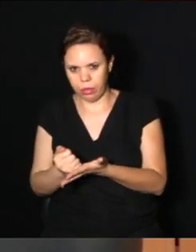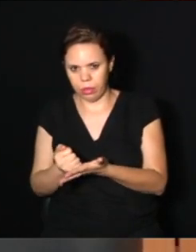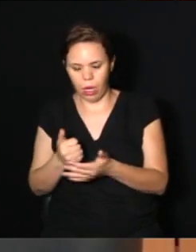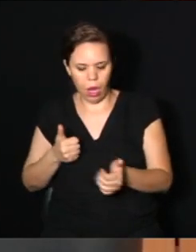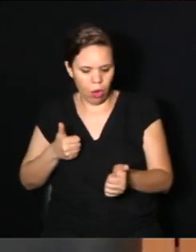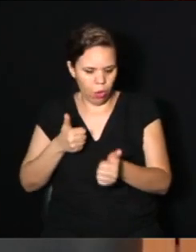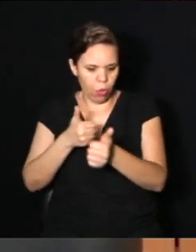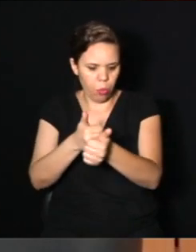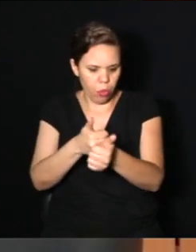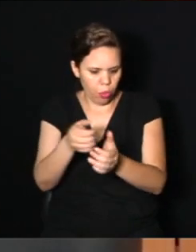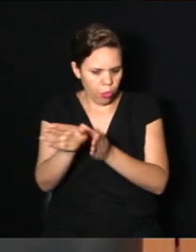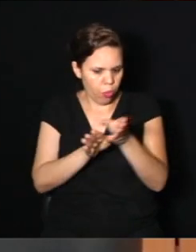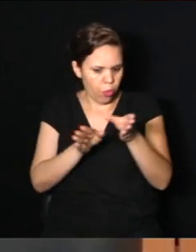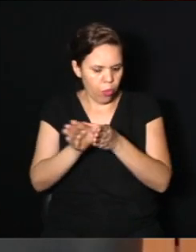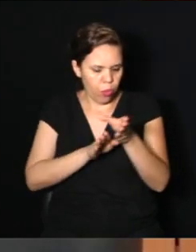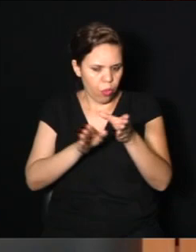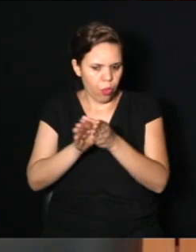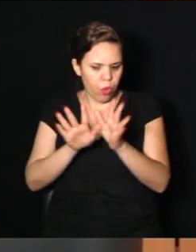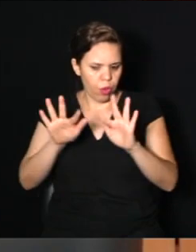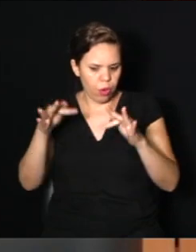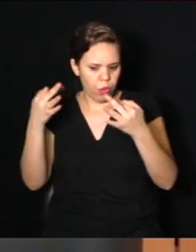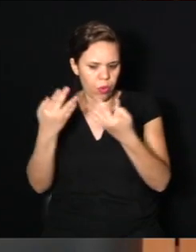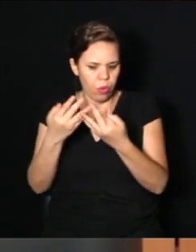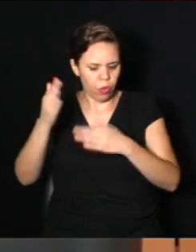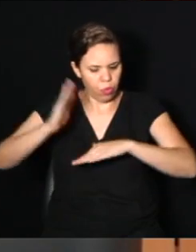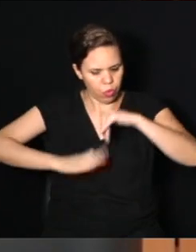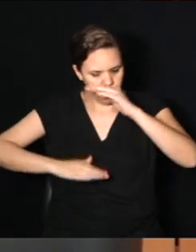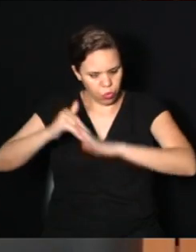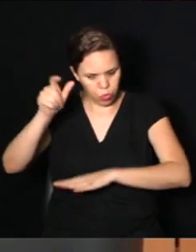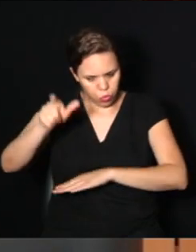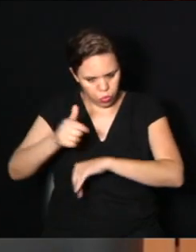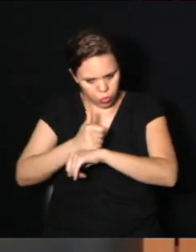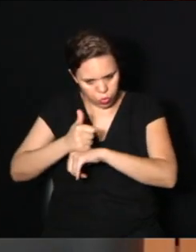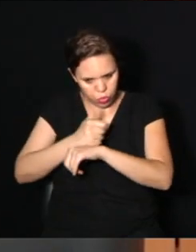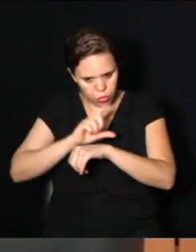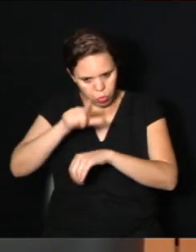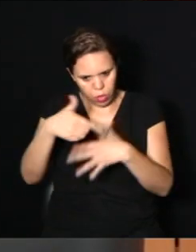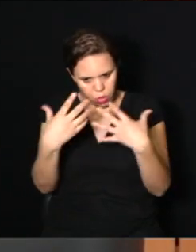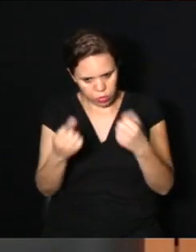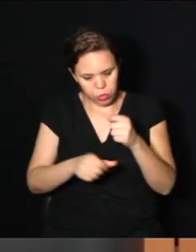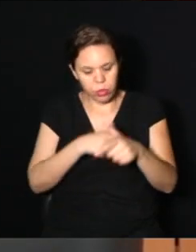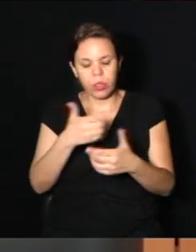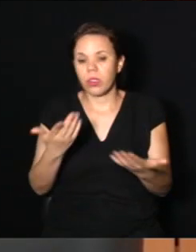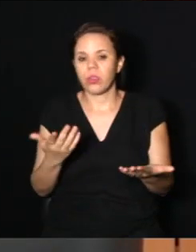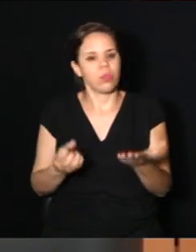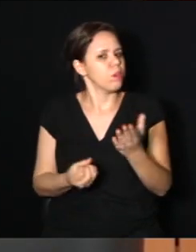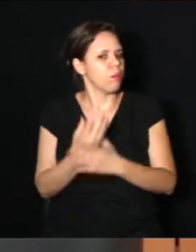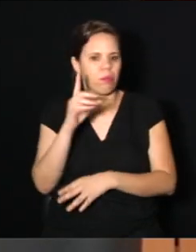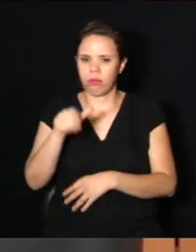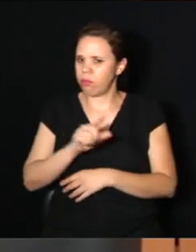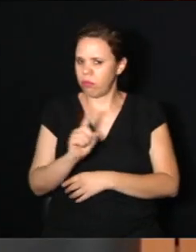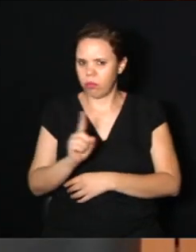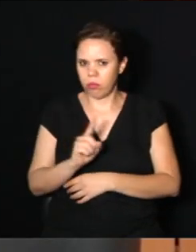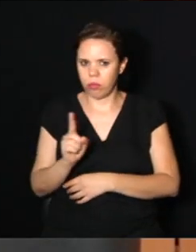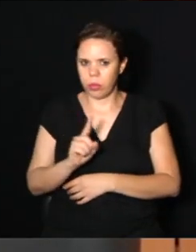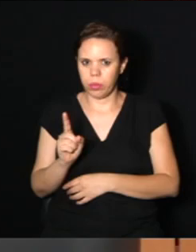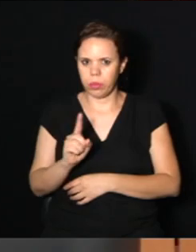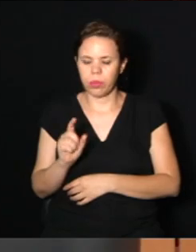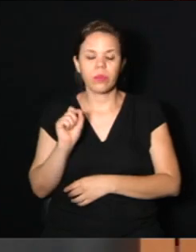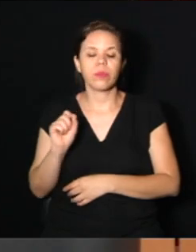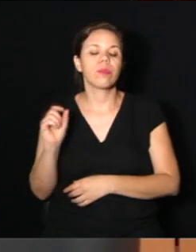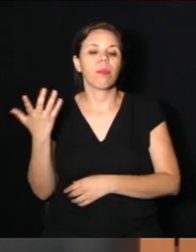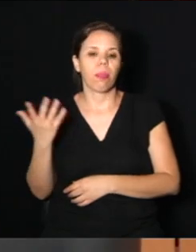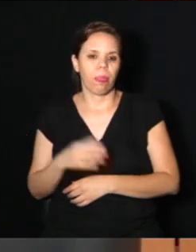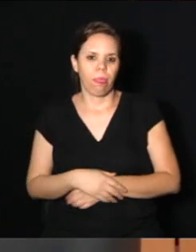acompanha a orientação da família e do profissional e depois assume o trabalho. Isso não aconteceu. Então, o que aconteceu?